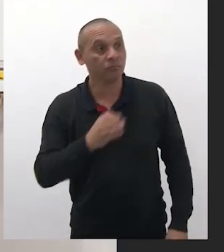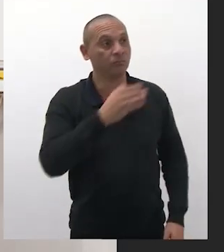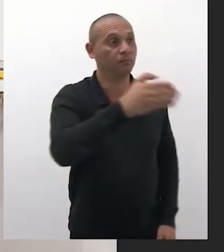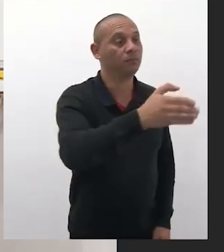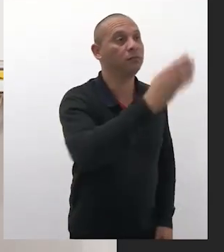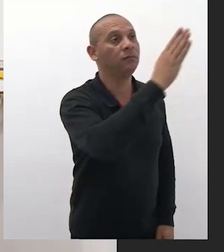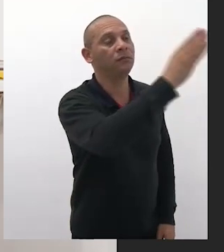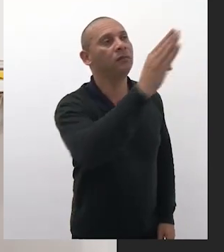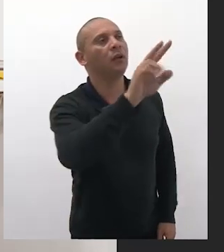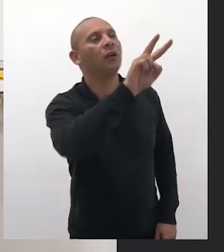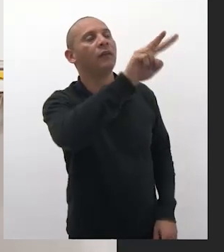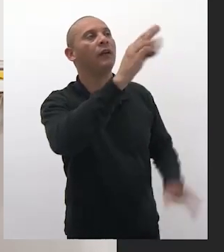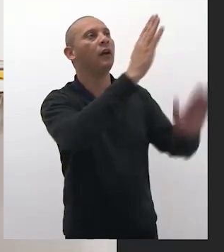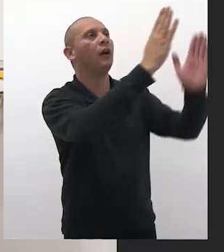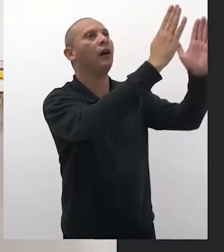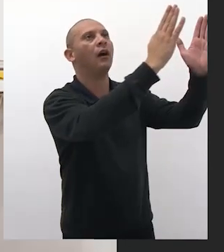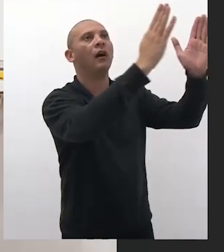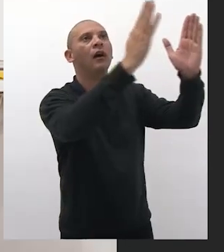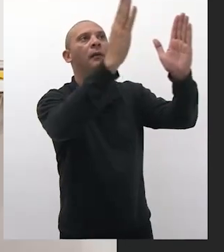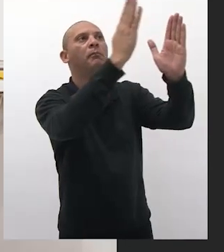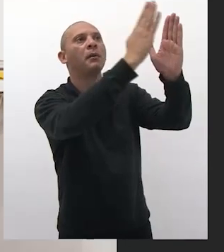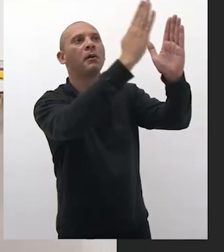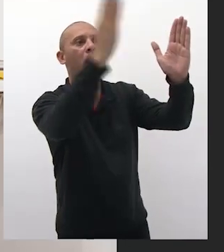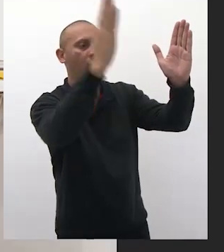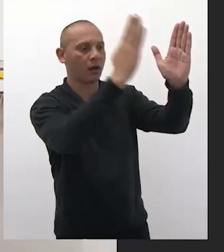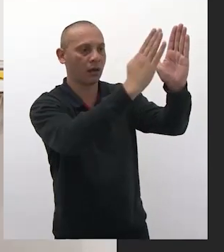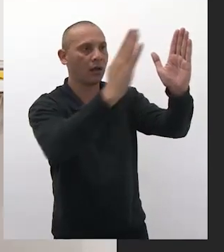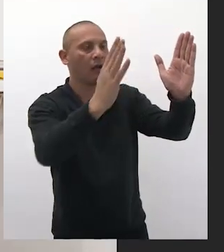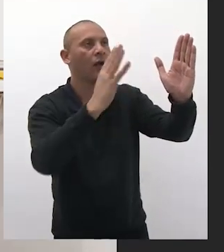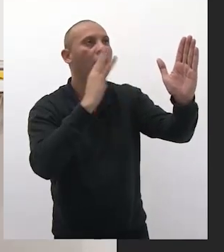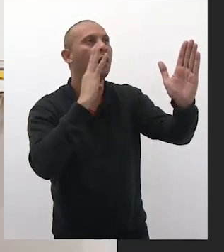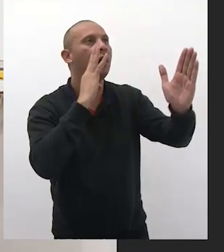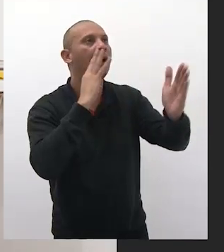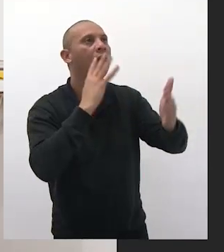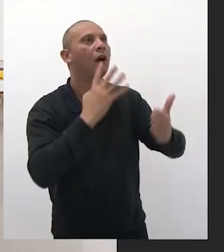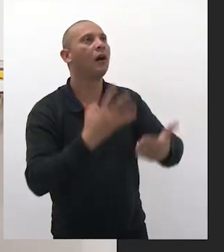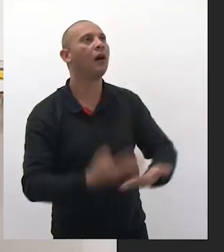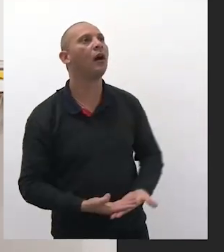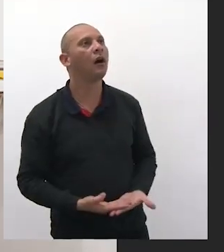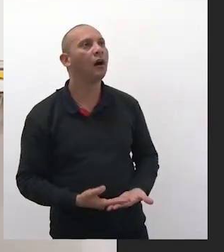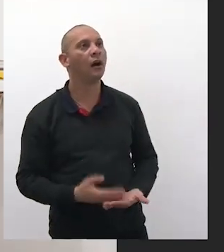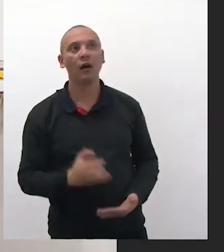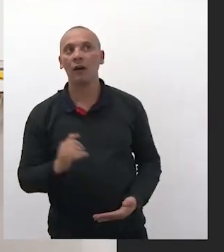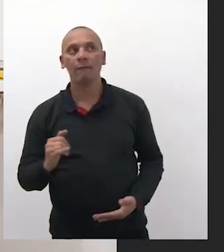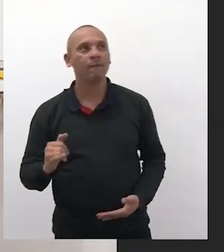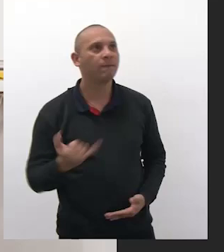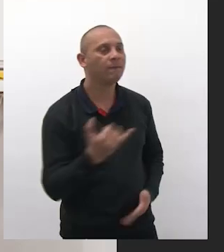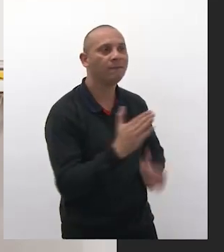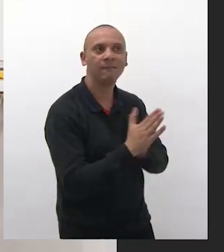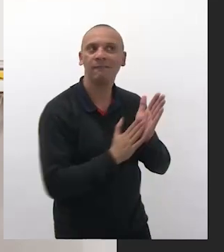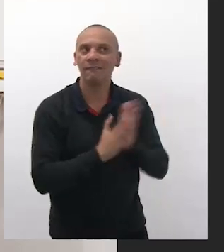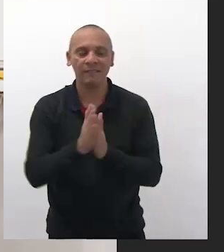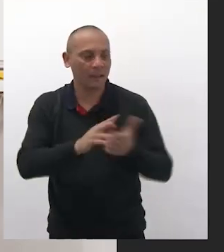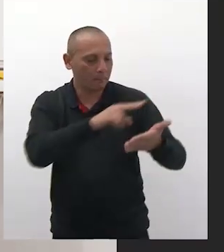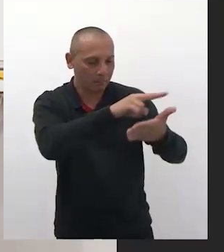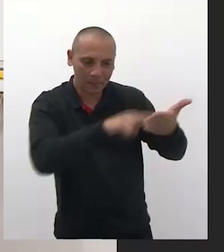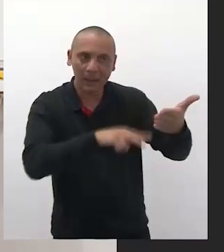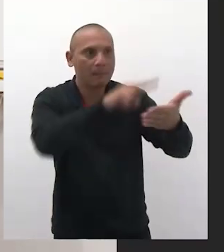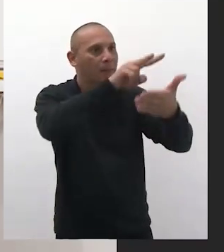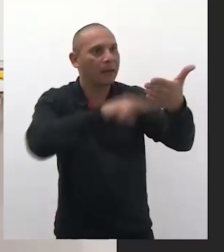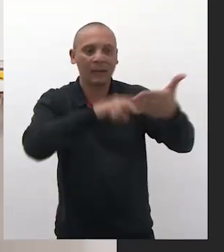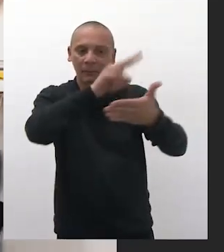eu olhei aquele monte de livros, falei assim, nossa, eu vou aproveitar, eu quero ler tudo que tem aqui. Você é a pessoa